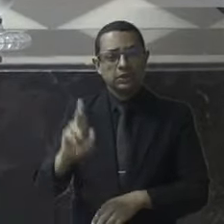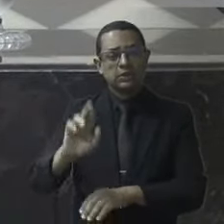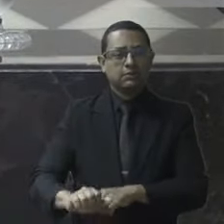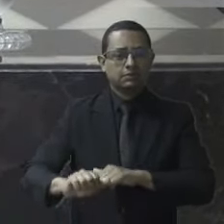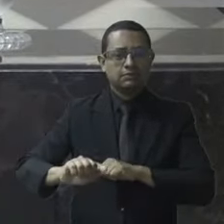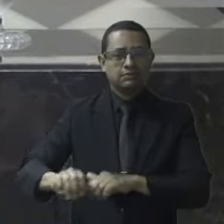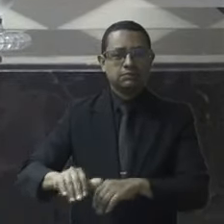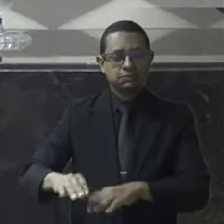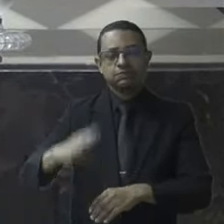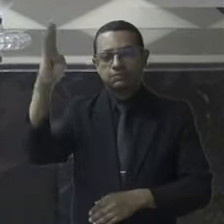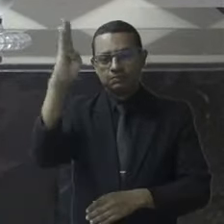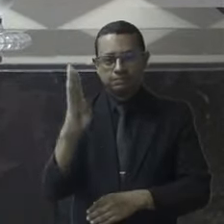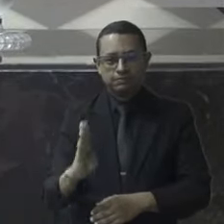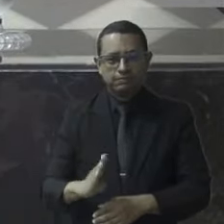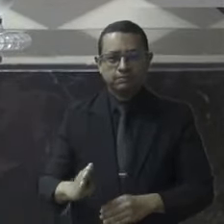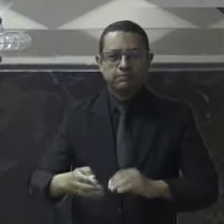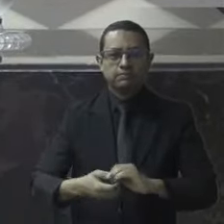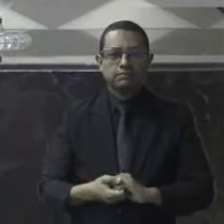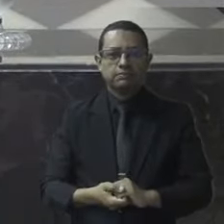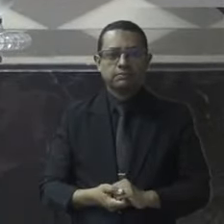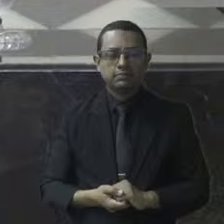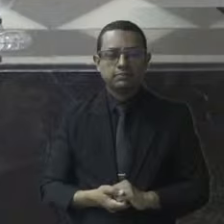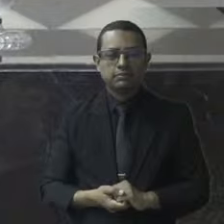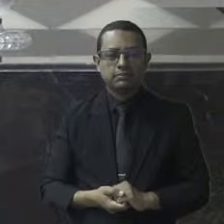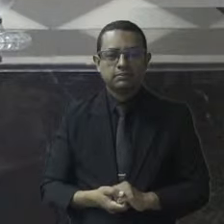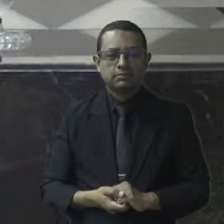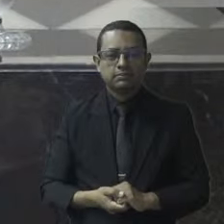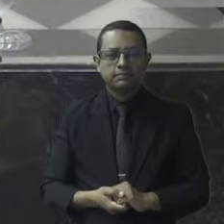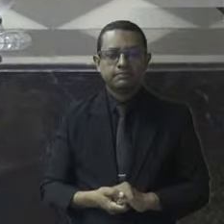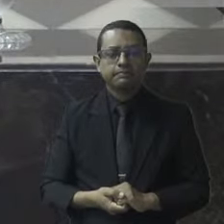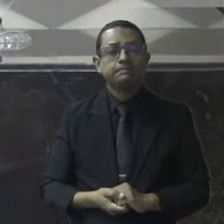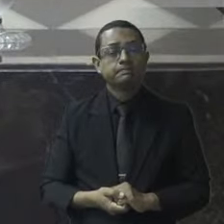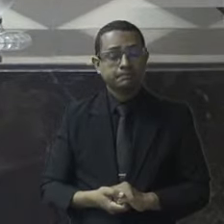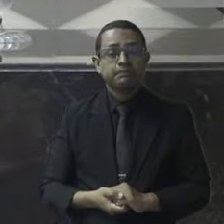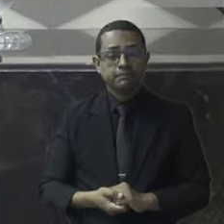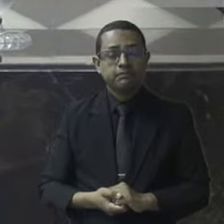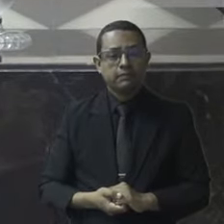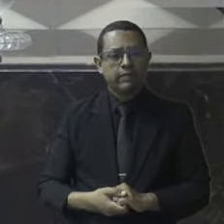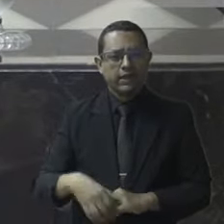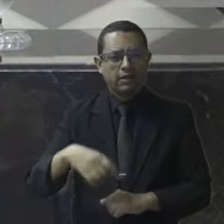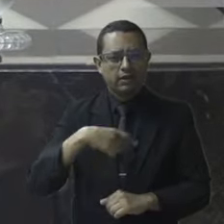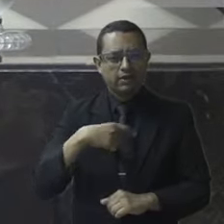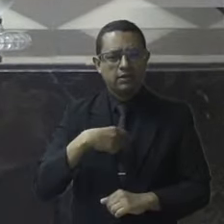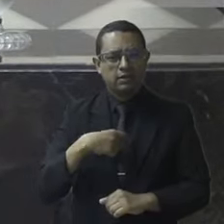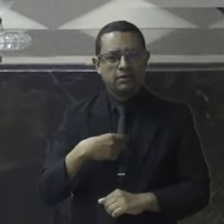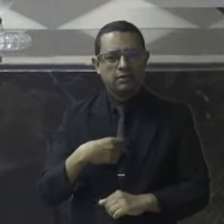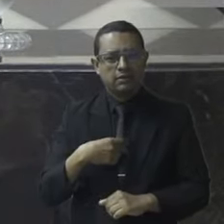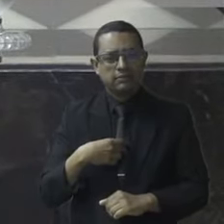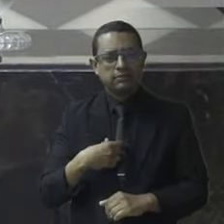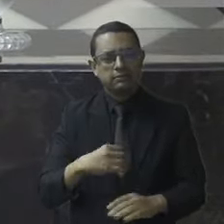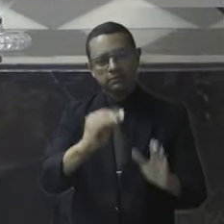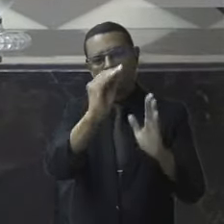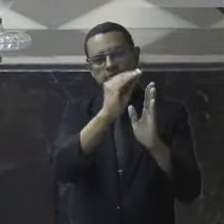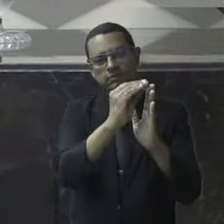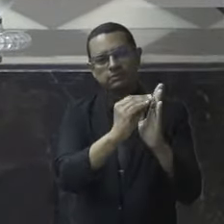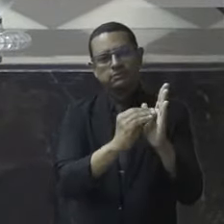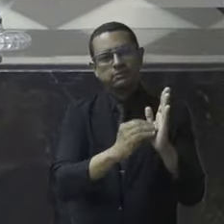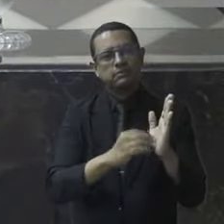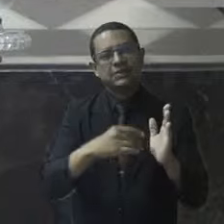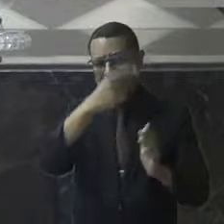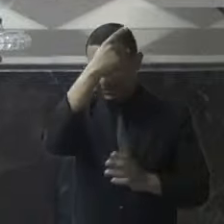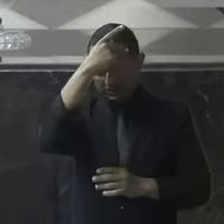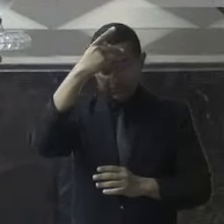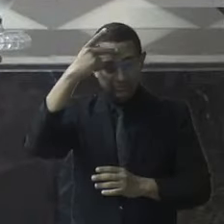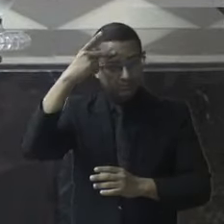Brasileiro. E aqui nós temos a relação das